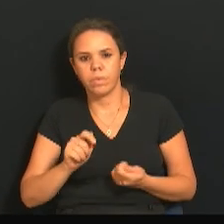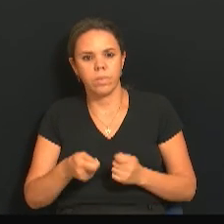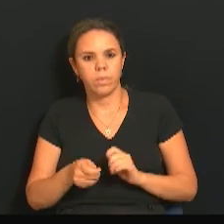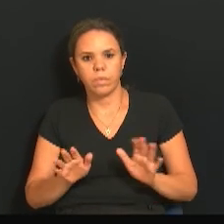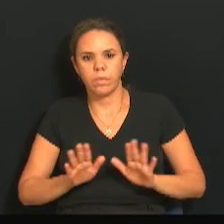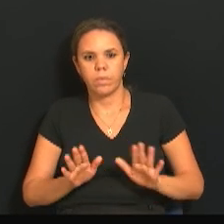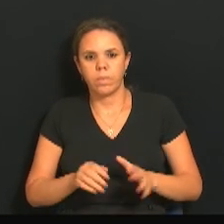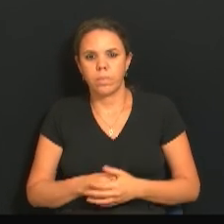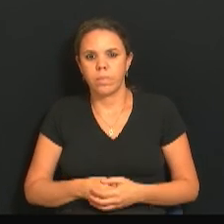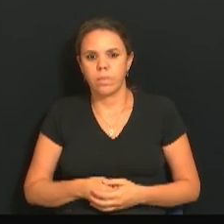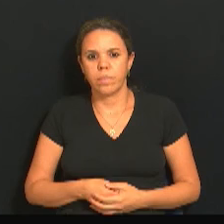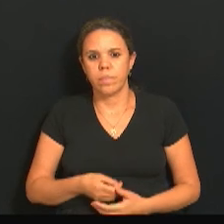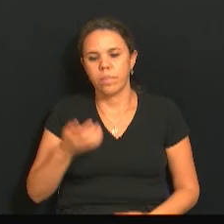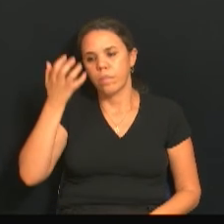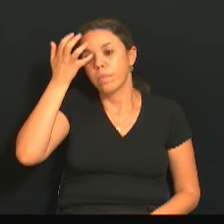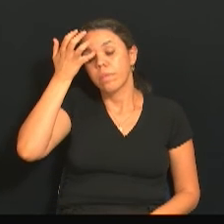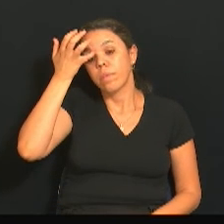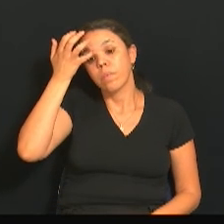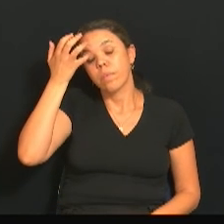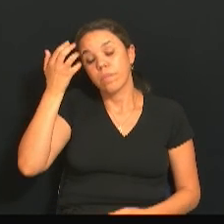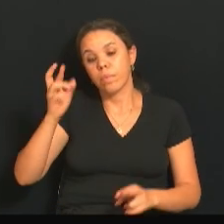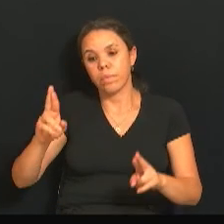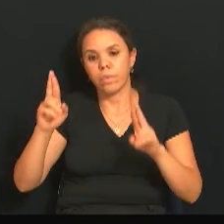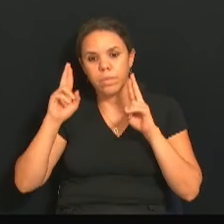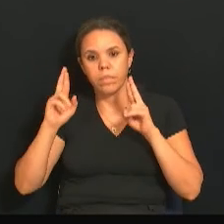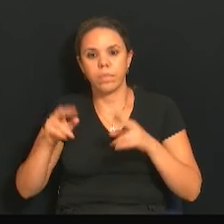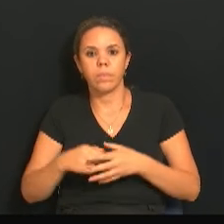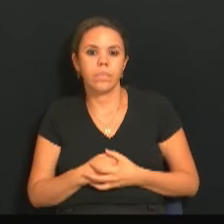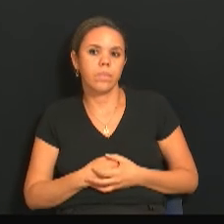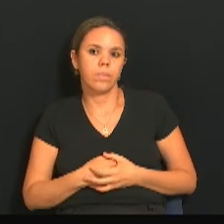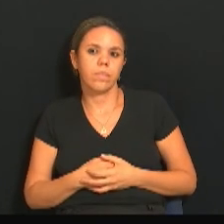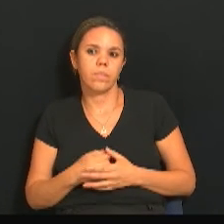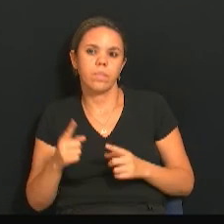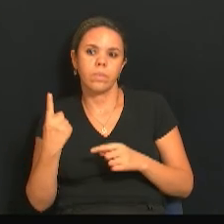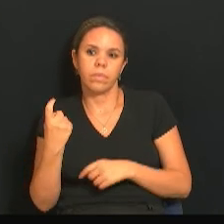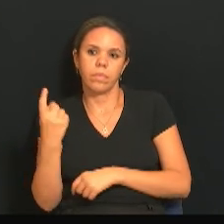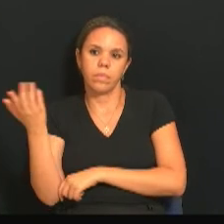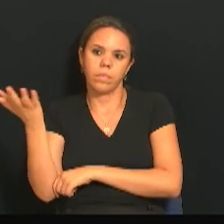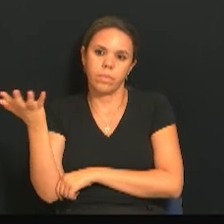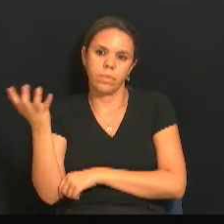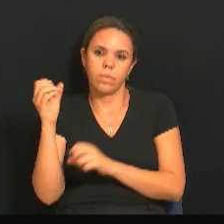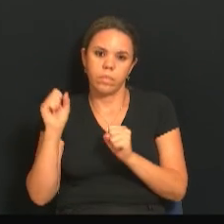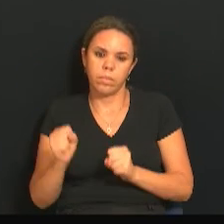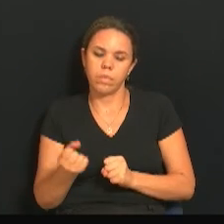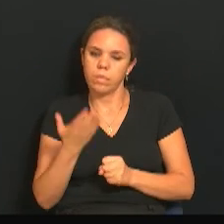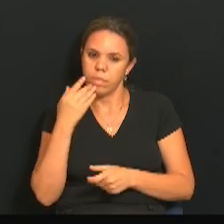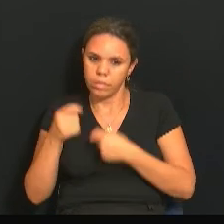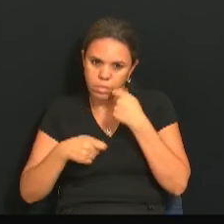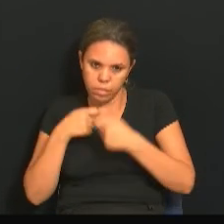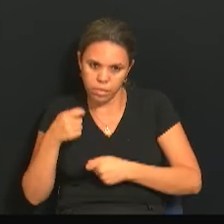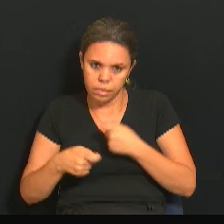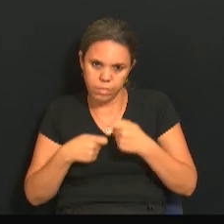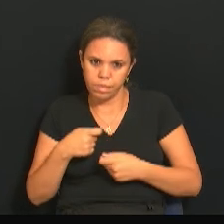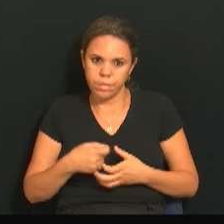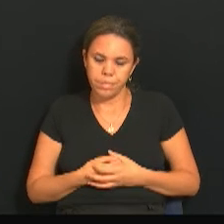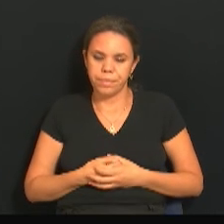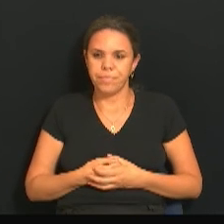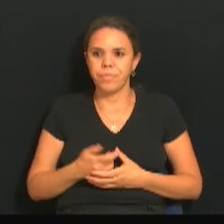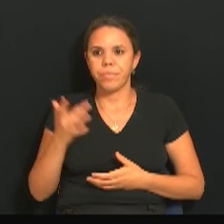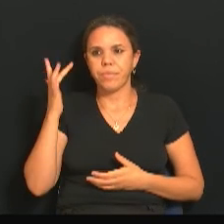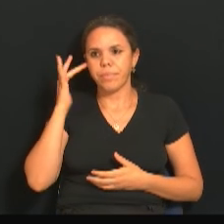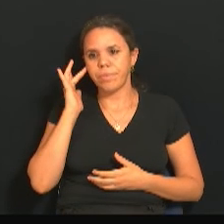Então, traz dignidade para que o morador de rua possa estar se alimentando de forma adequada. Nós achamos